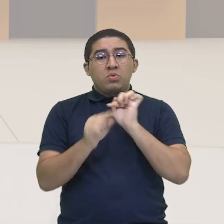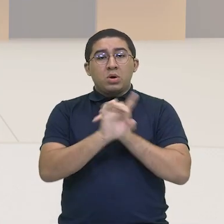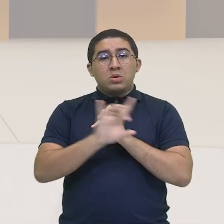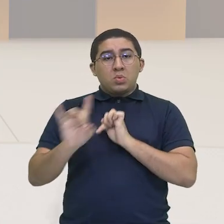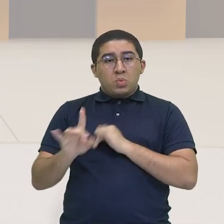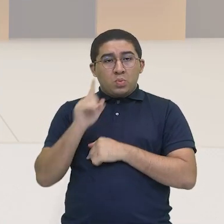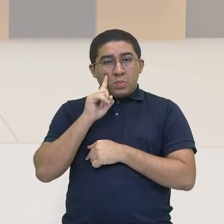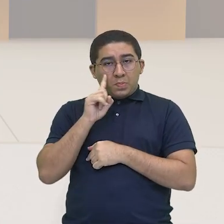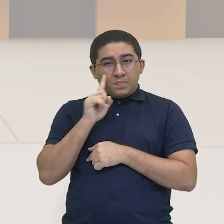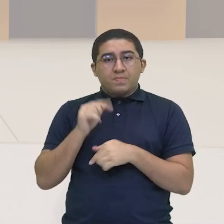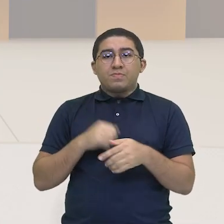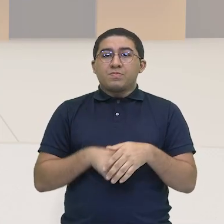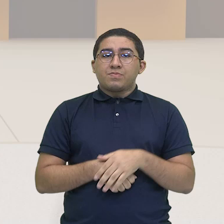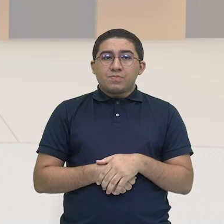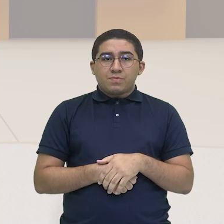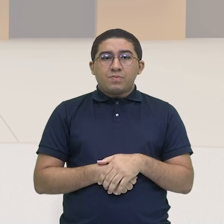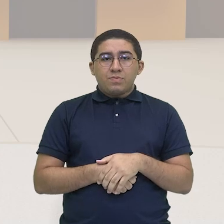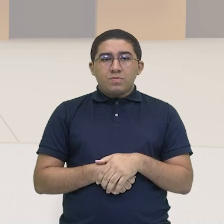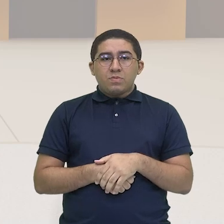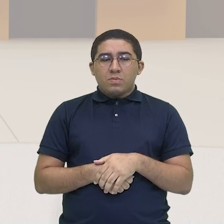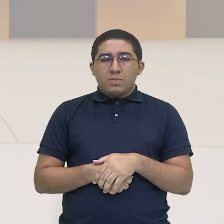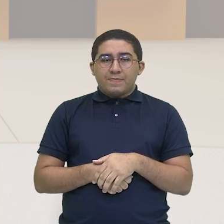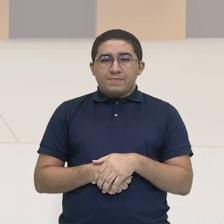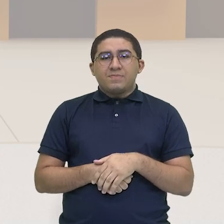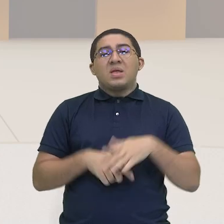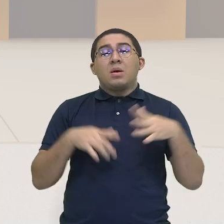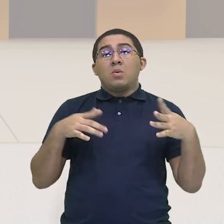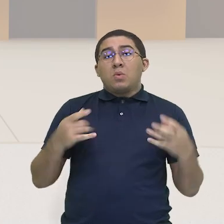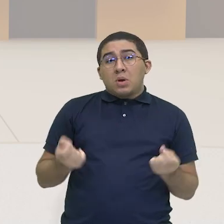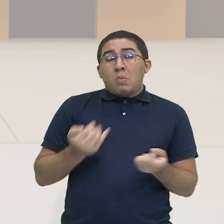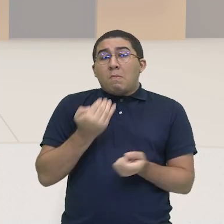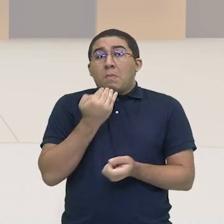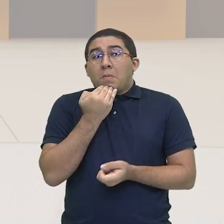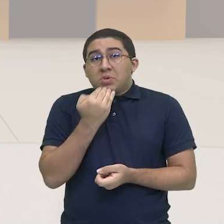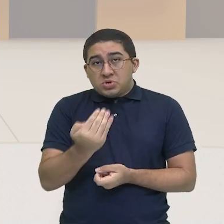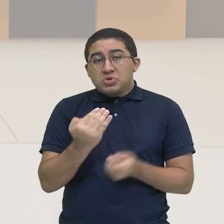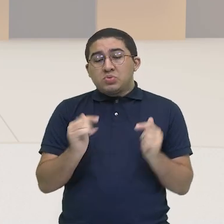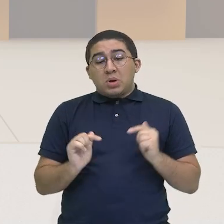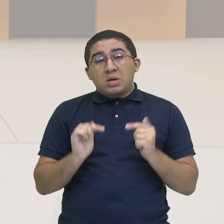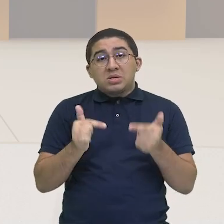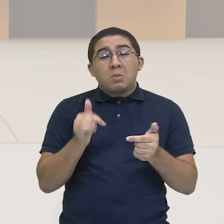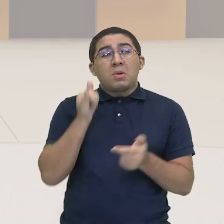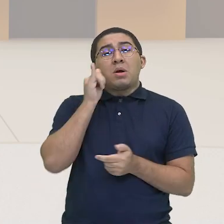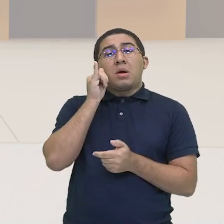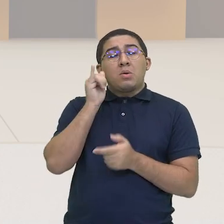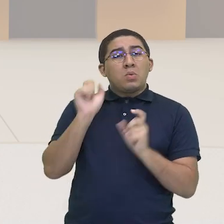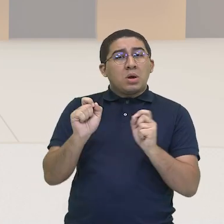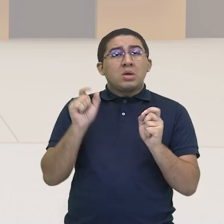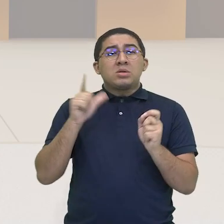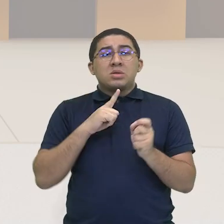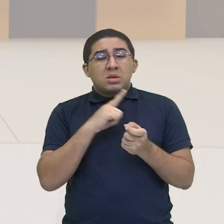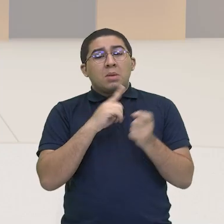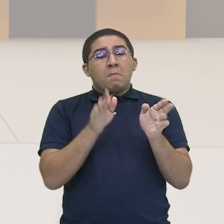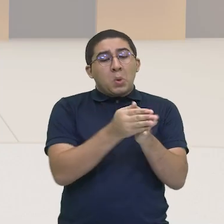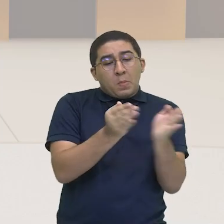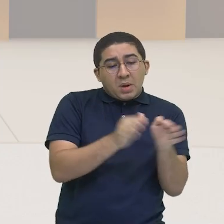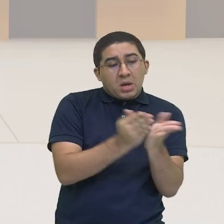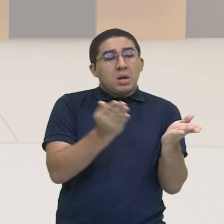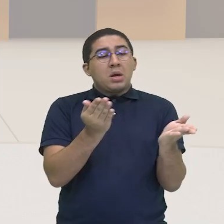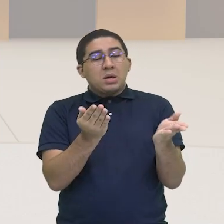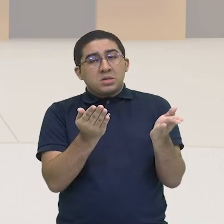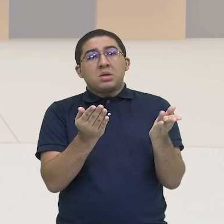que, na verdade, eles são ali um apelo global à ação para acabar com a pobreza, para proteger o meio